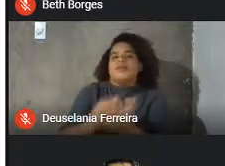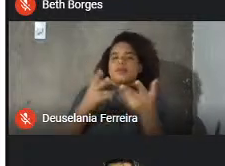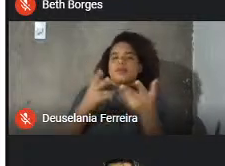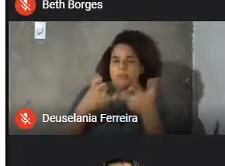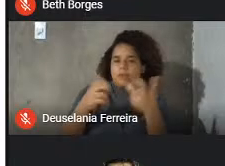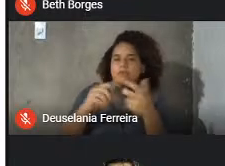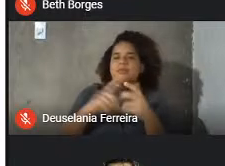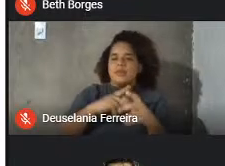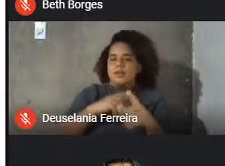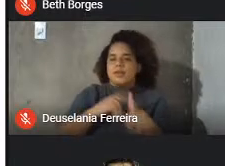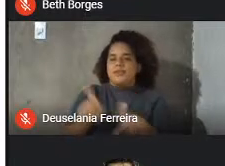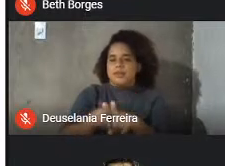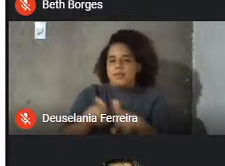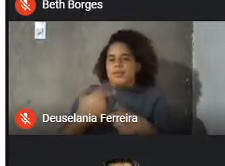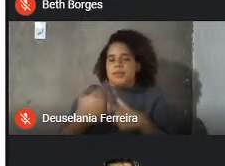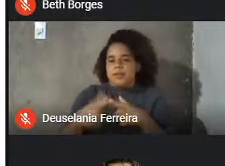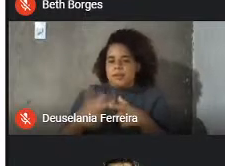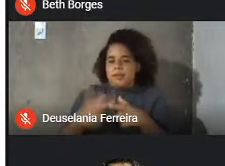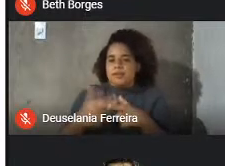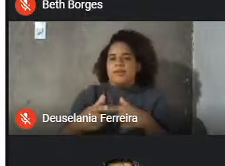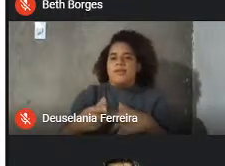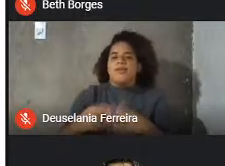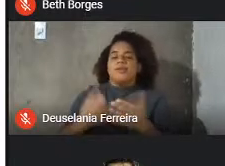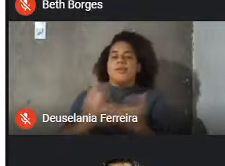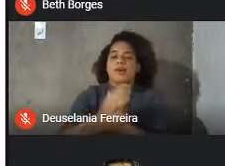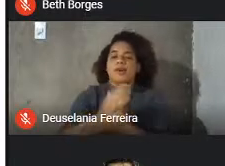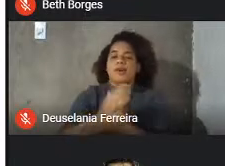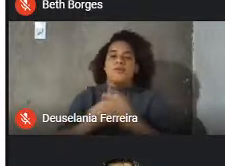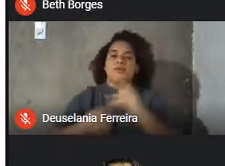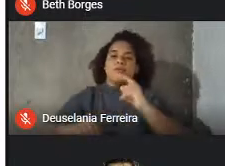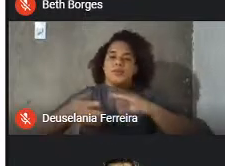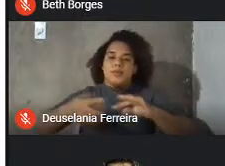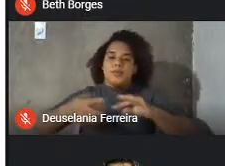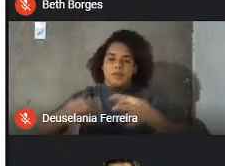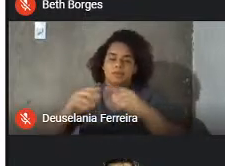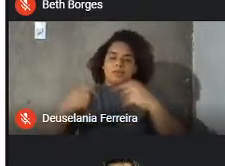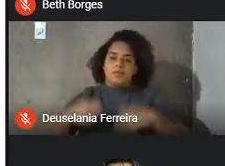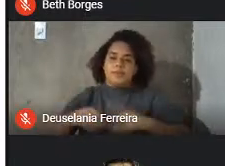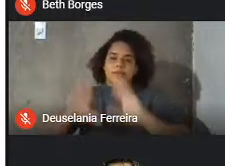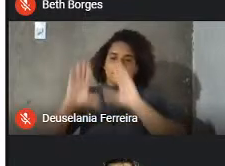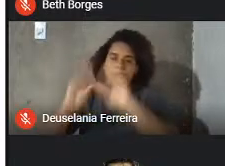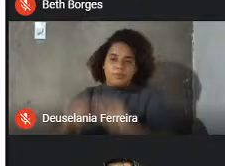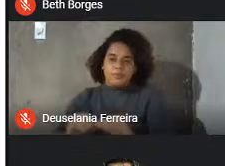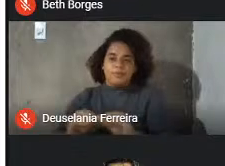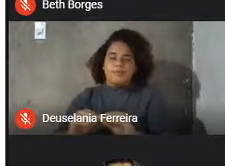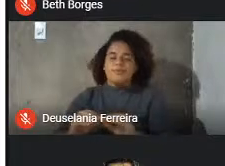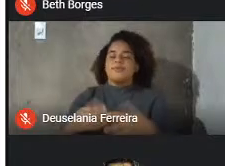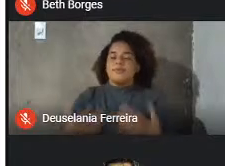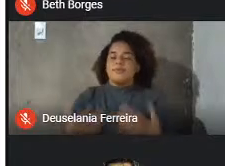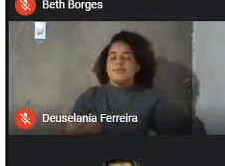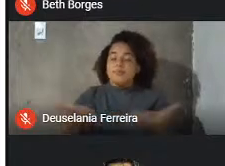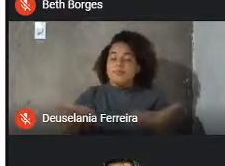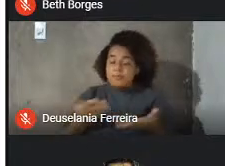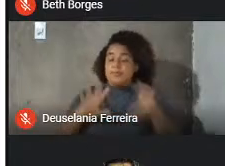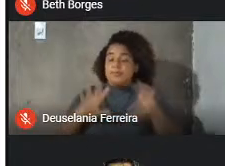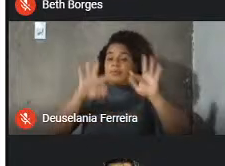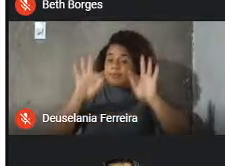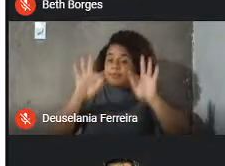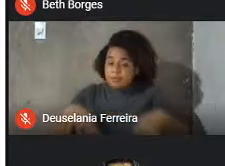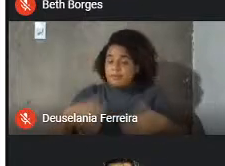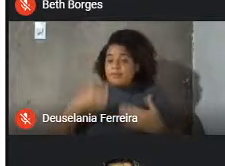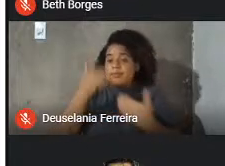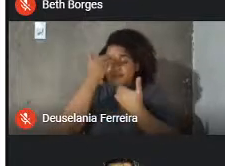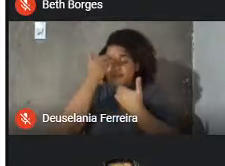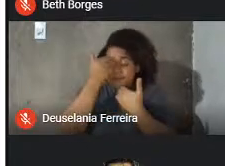alguns aplicativos aqui de aparelhos, tá? E assim, eu finalizo agradecendo